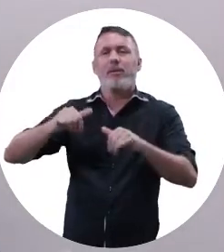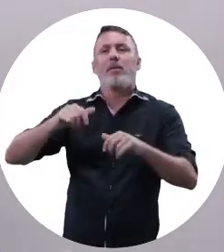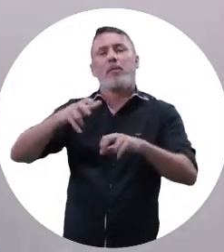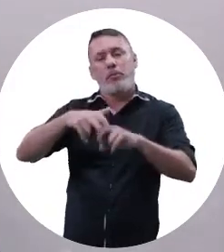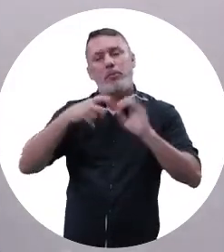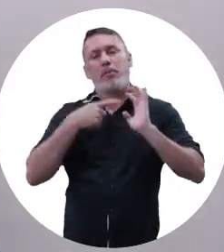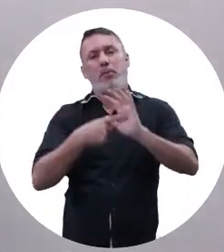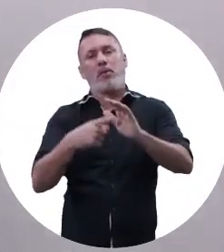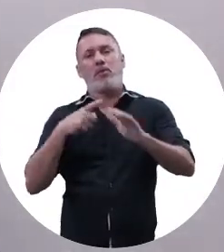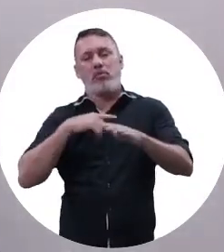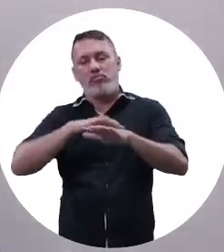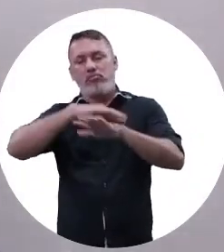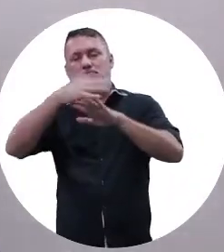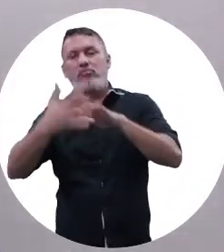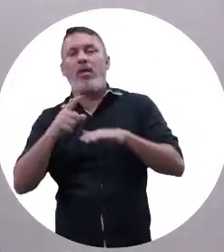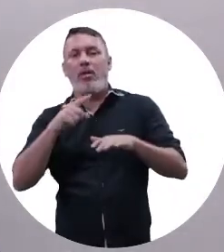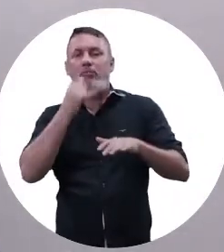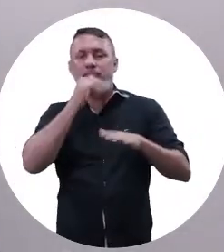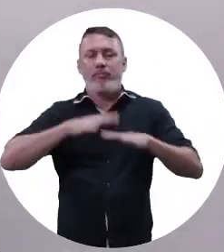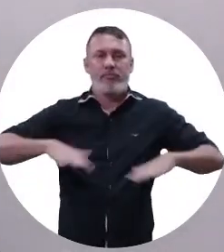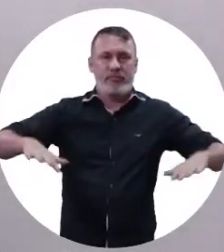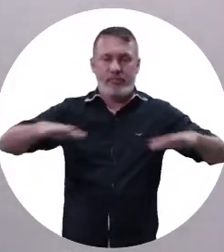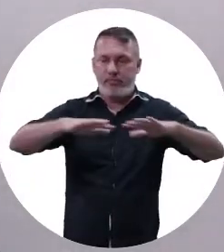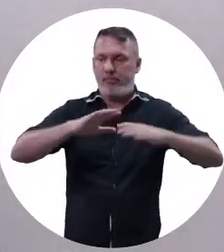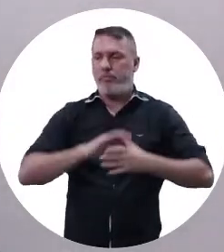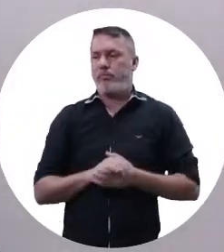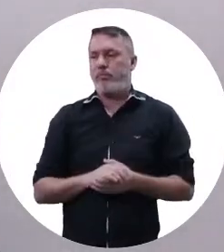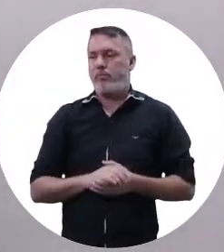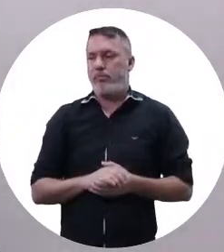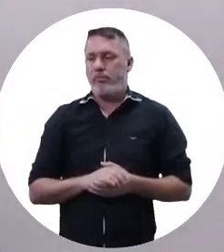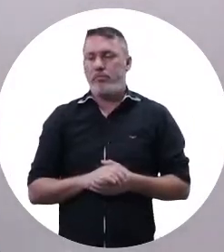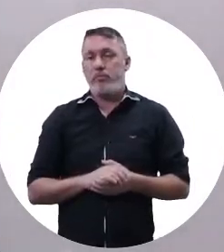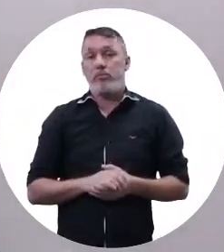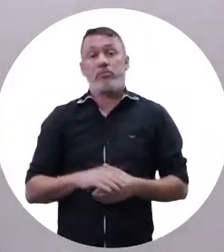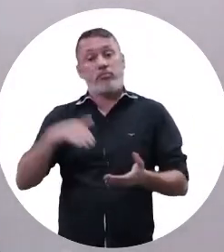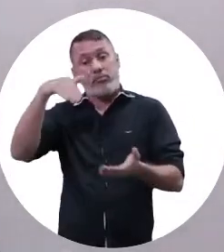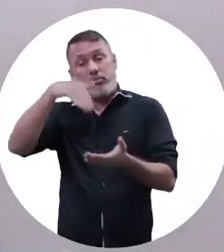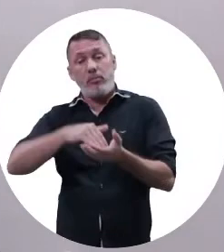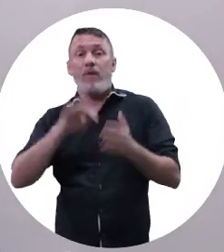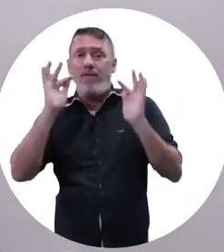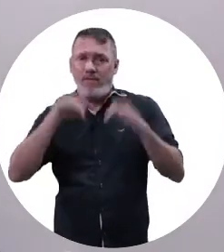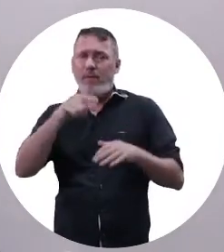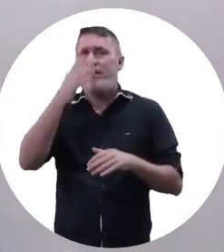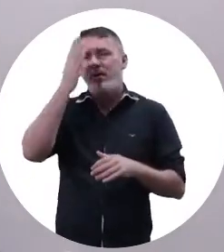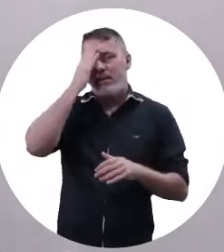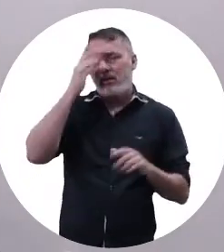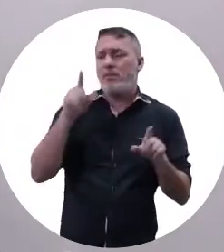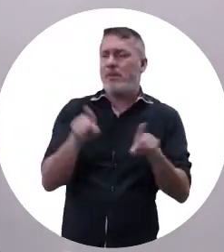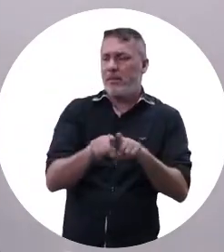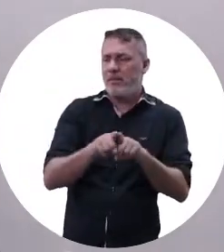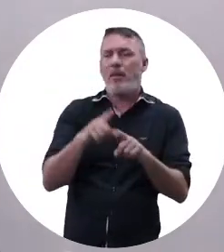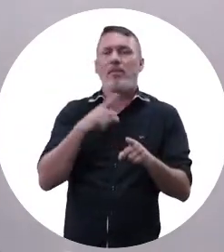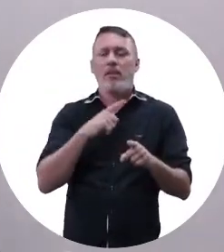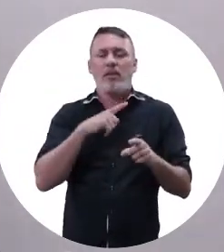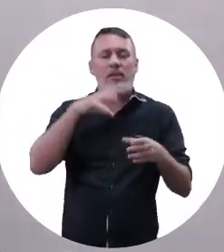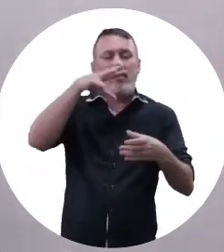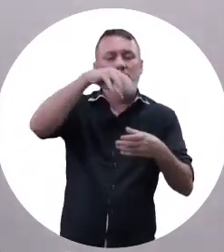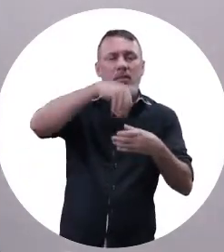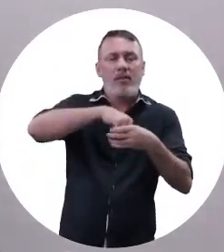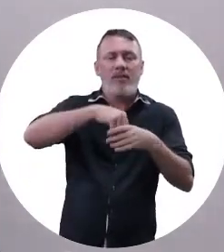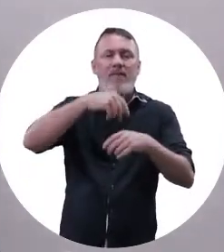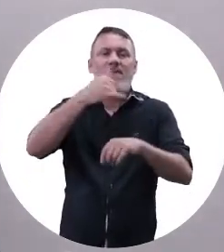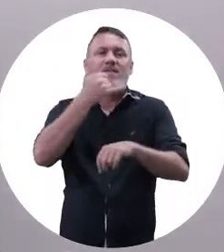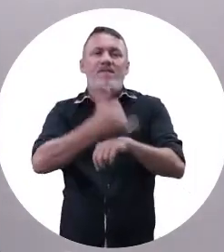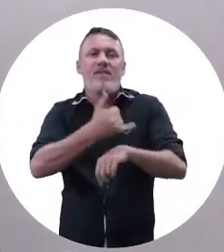positivos serem acobertados por esse mar de elétrons. E, por fim, A gente sabe que compostos metálicos